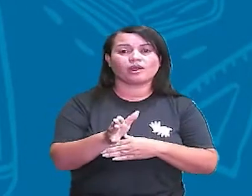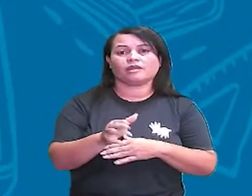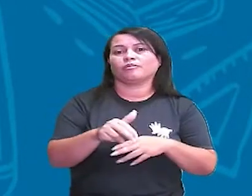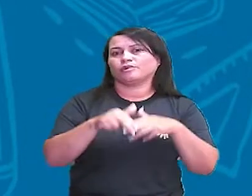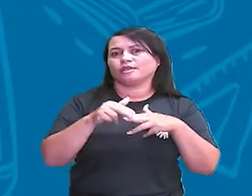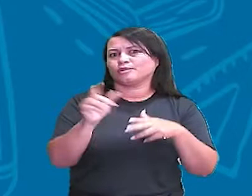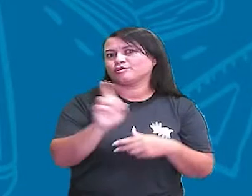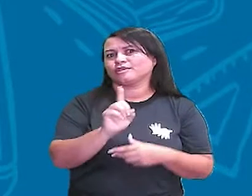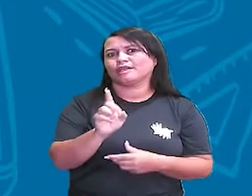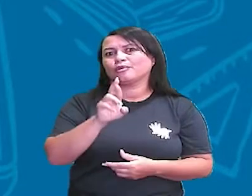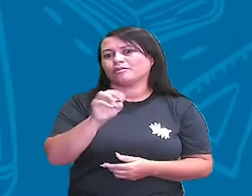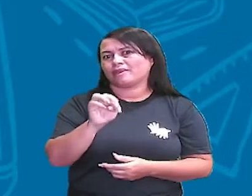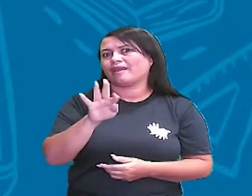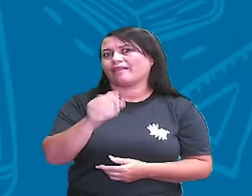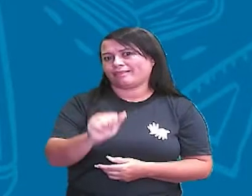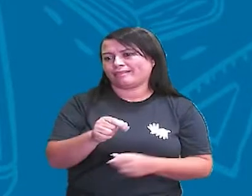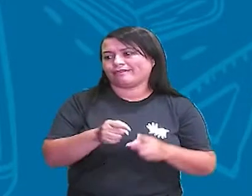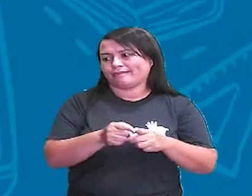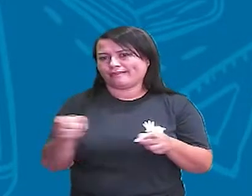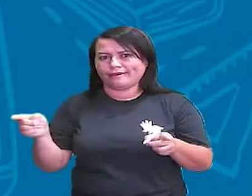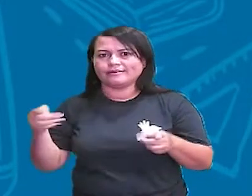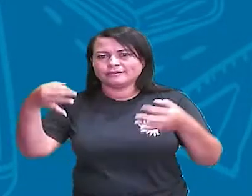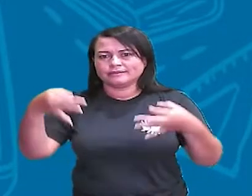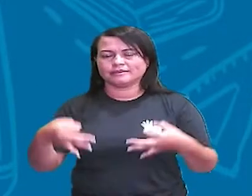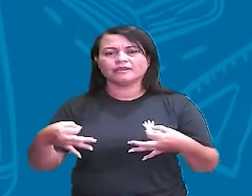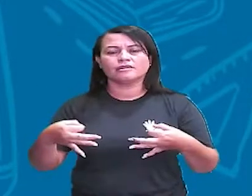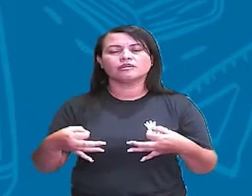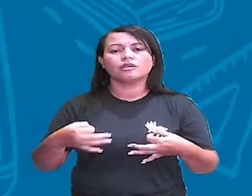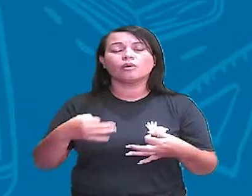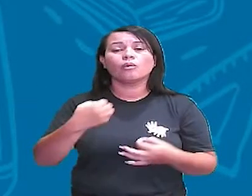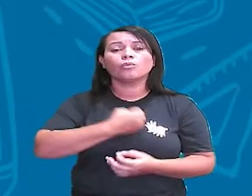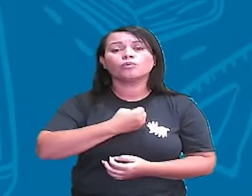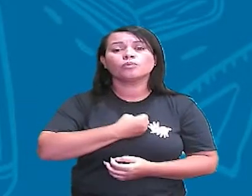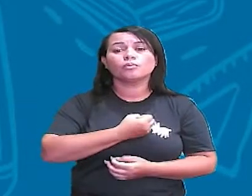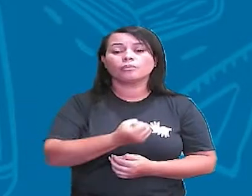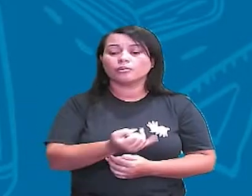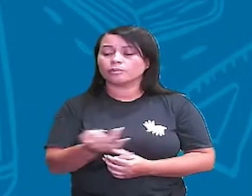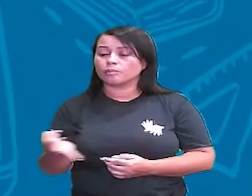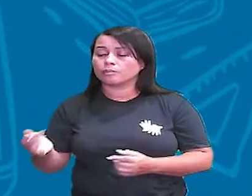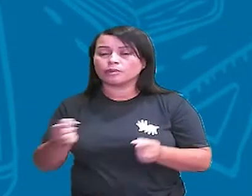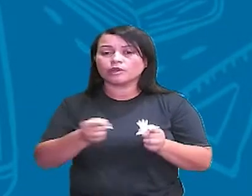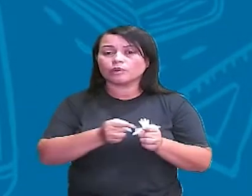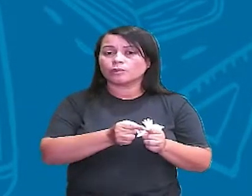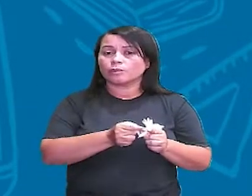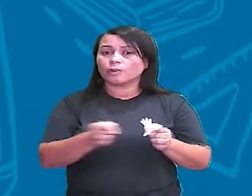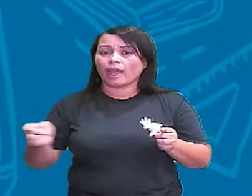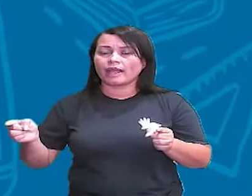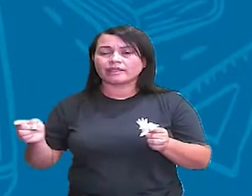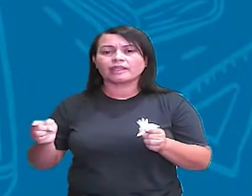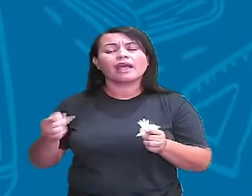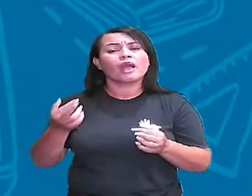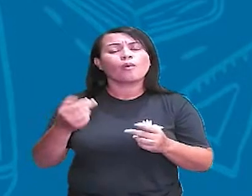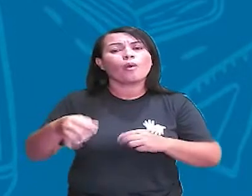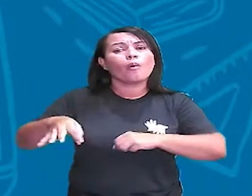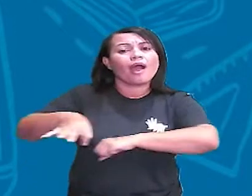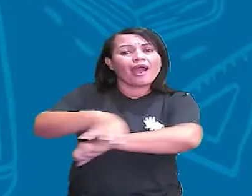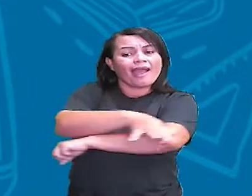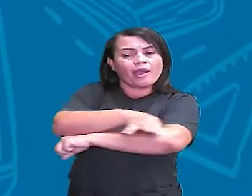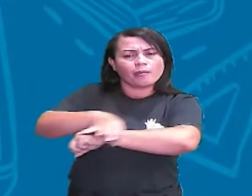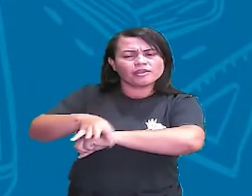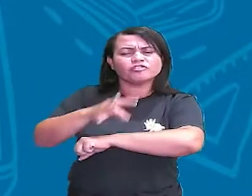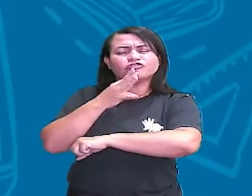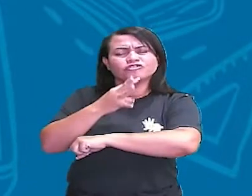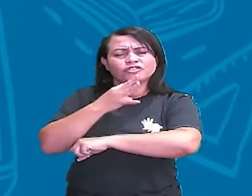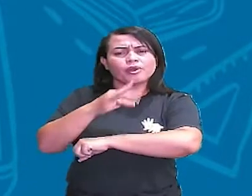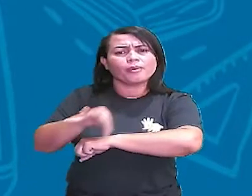de reta, não é isso? E a reta numérica que nós conhecemos bastante é a régua, tá? E a régua tem os